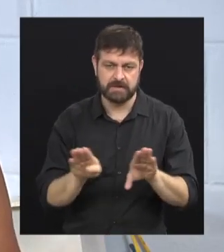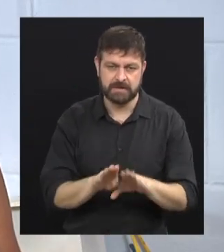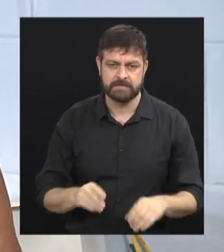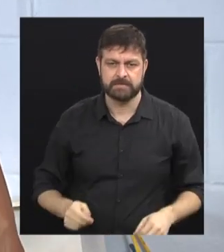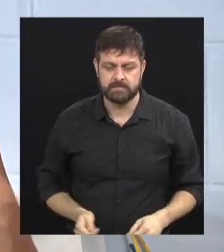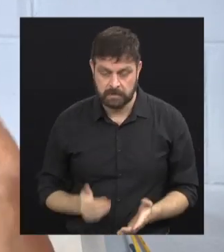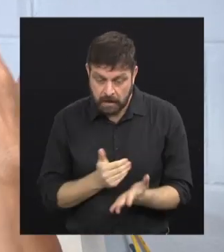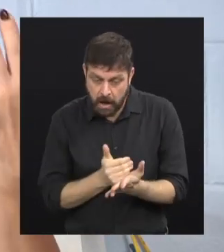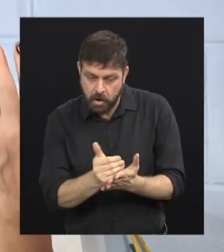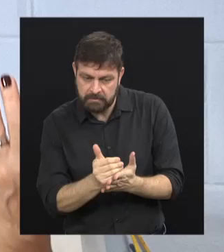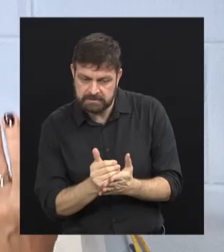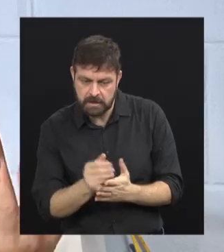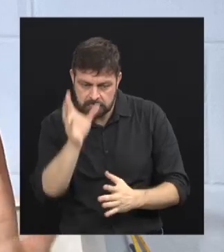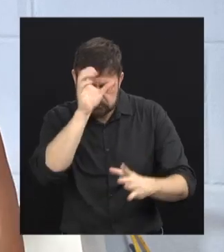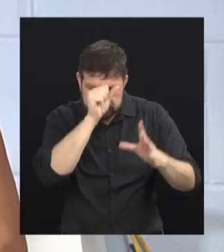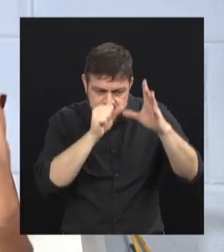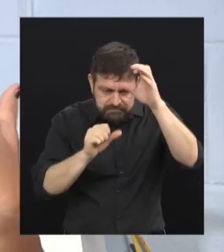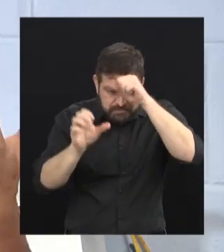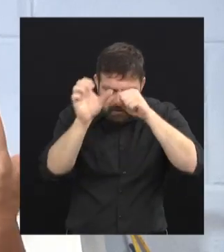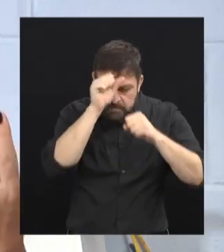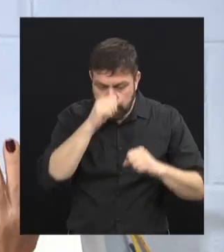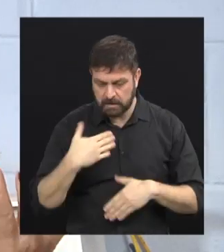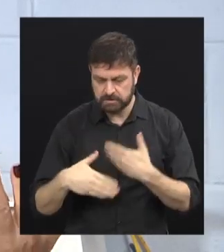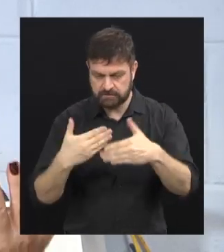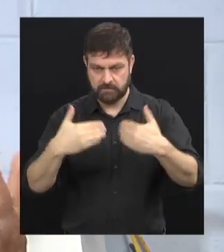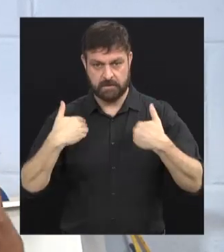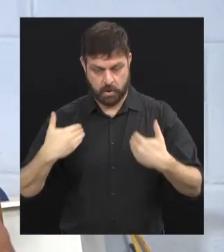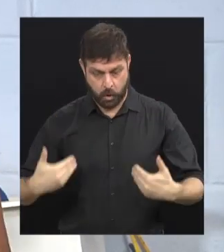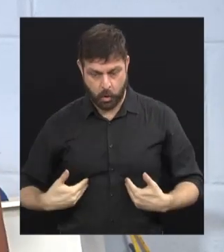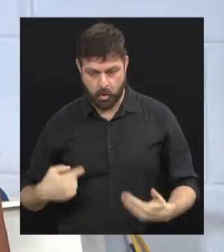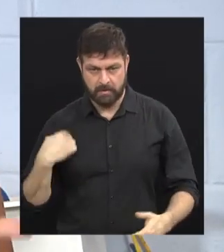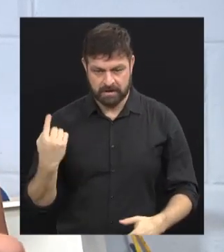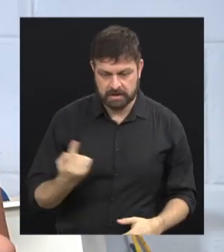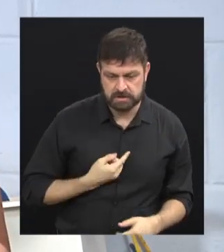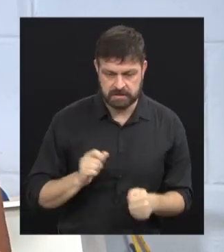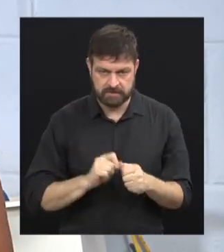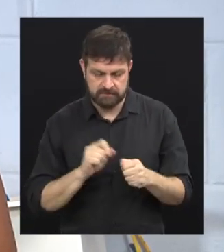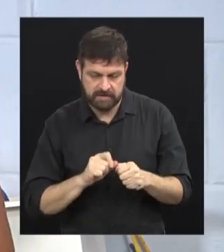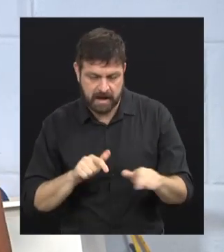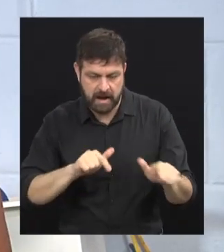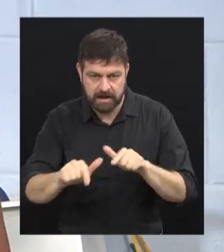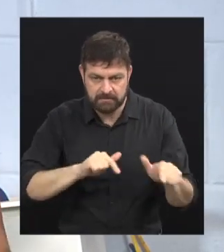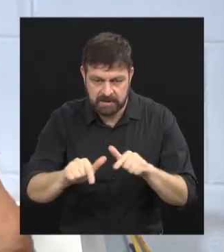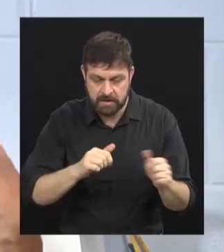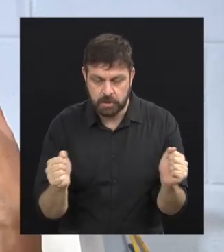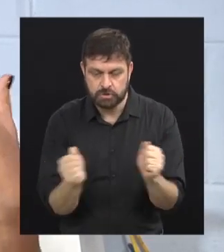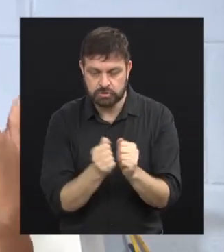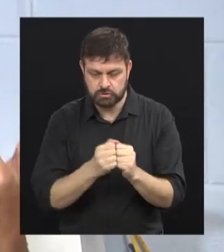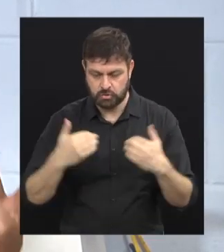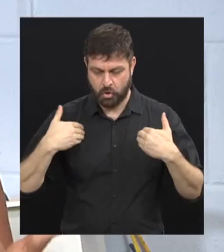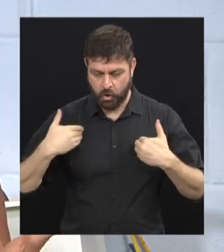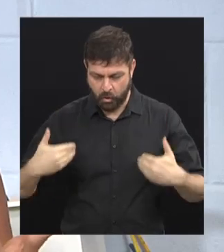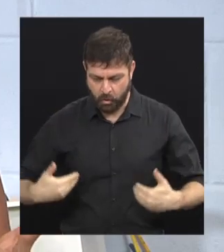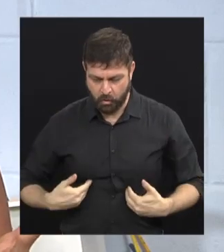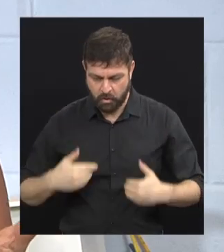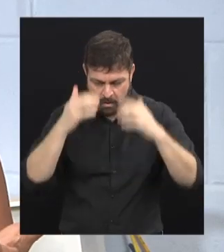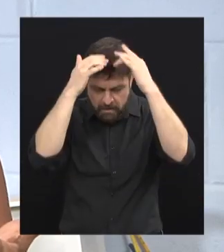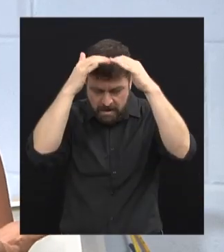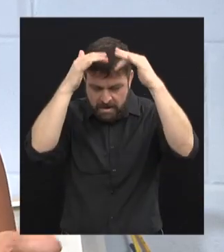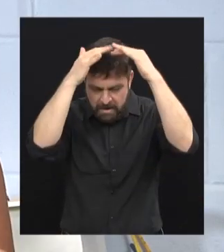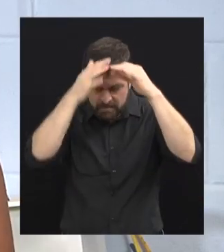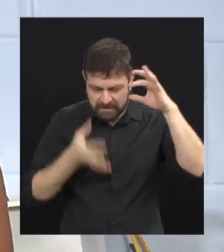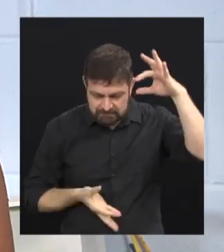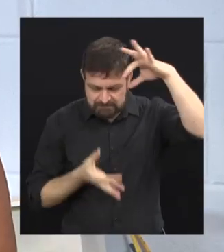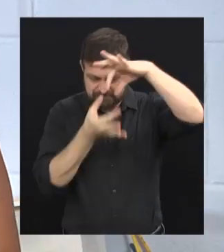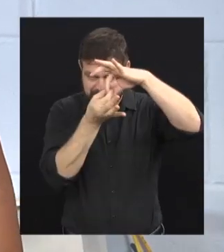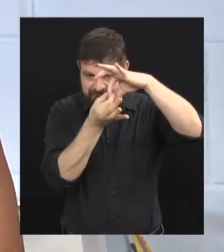eles começaram a desenvolver fisicamente e a gente faz um trabalho corpo e mente muito intenso, né? Quer dizer,